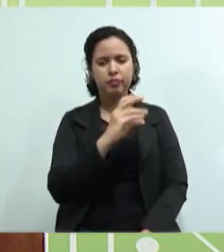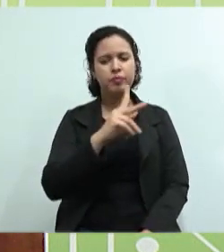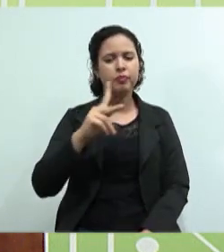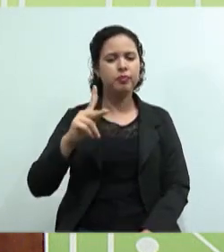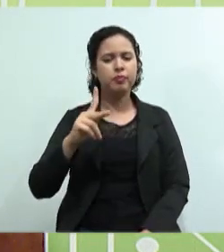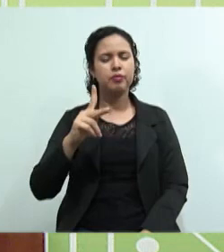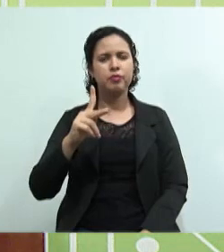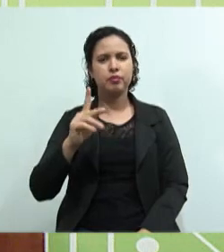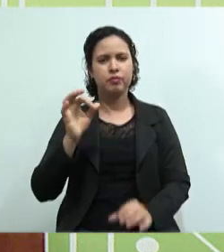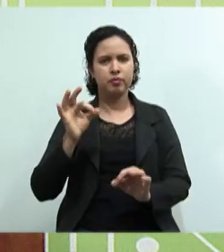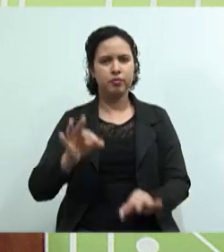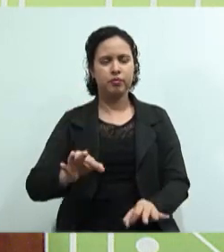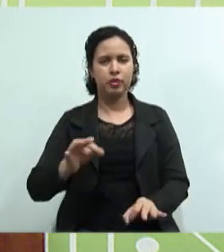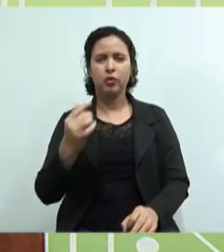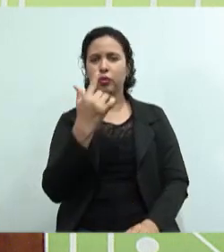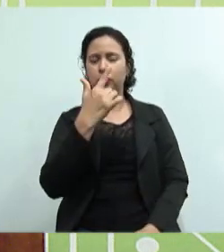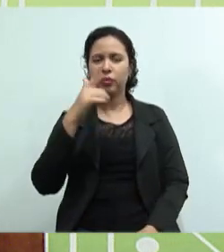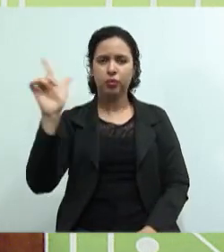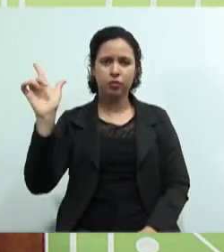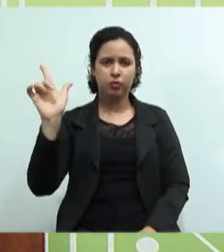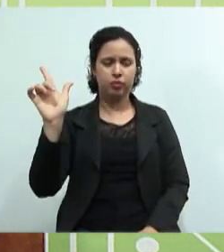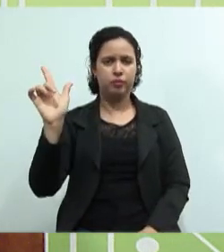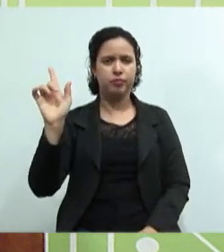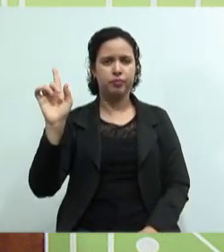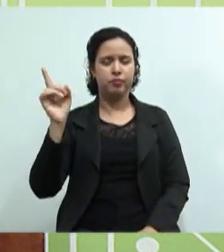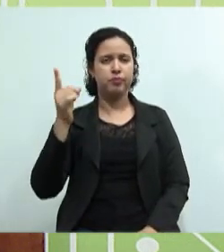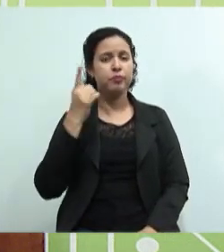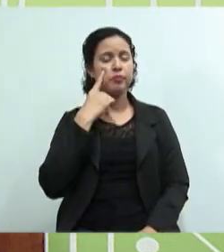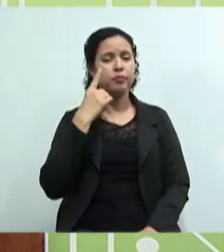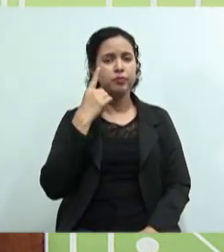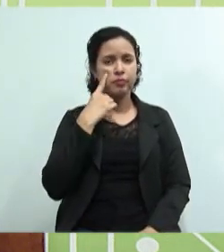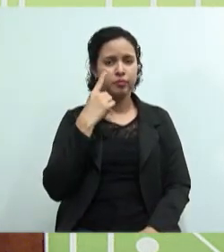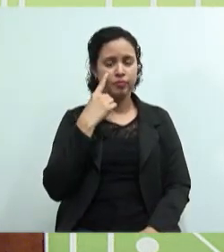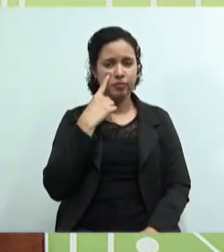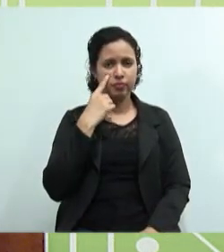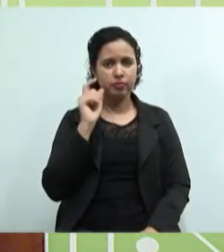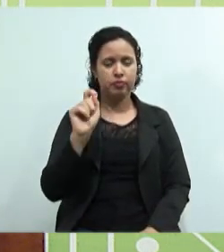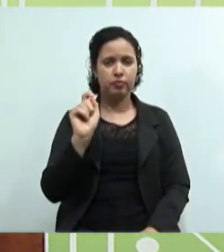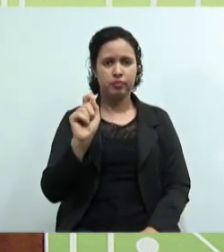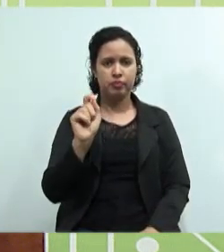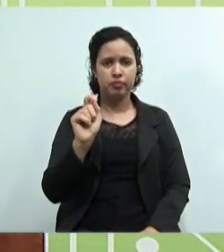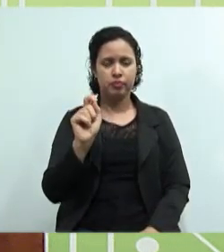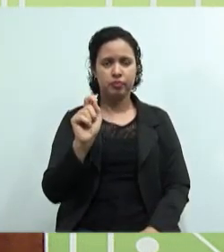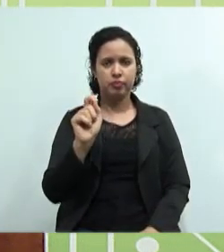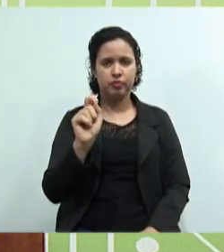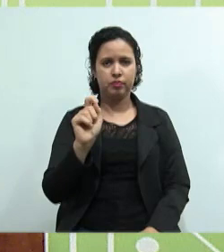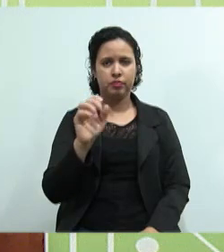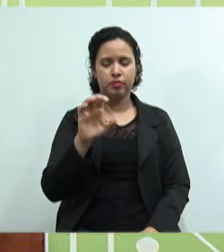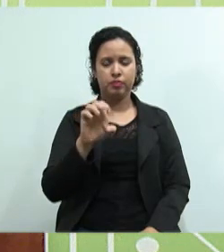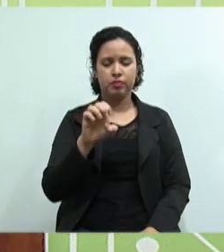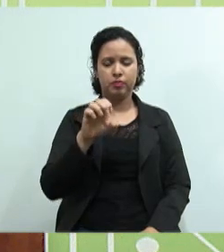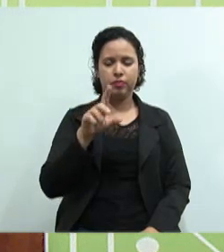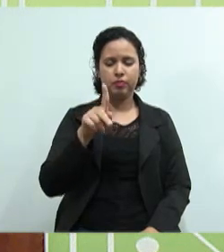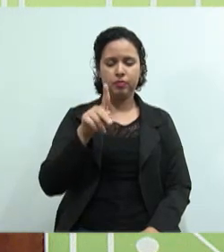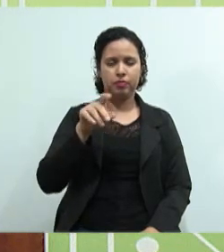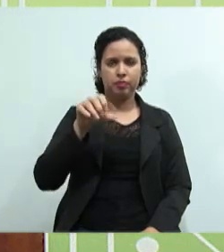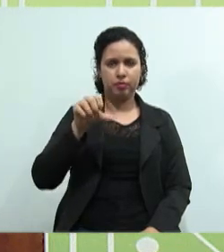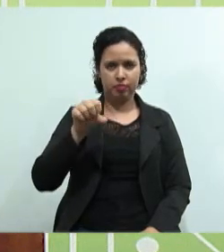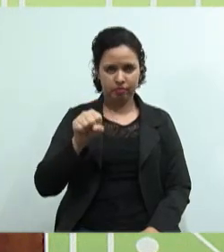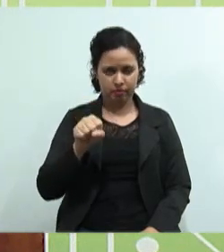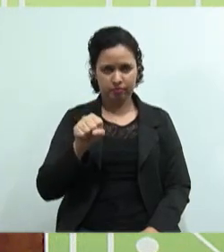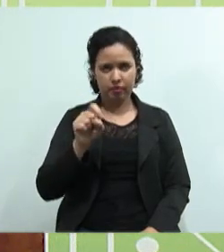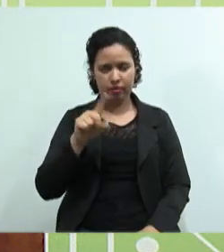cooperativas, correto? Então, os outros que a gente vai apresentar o EPS é mais para fins gerenciais e a